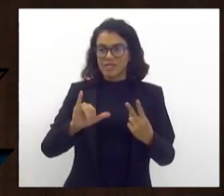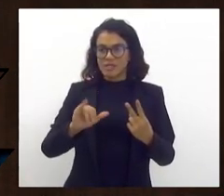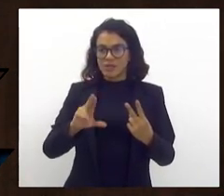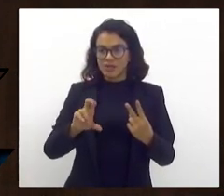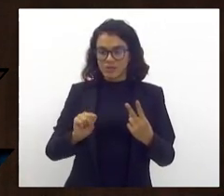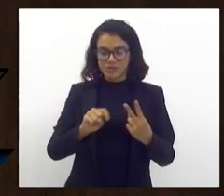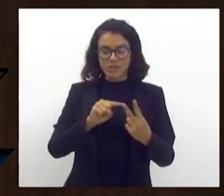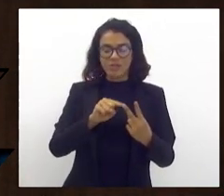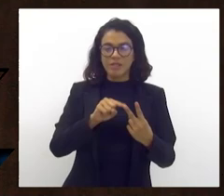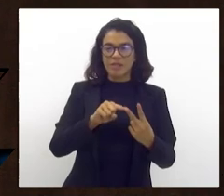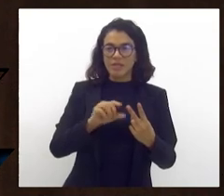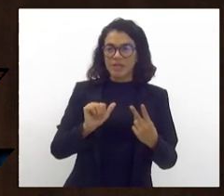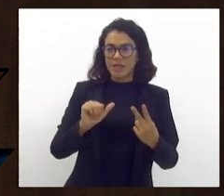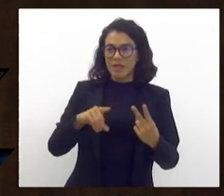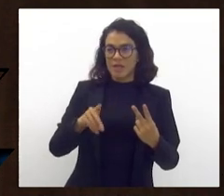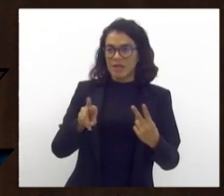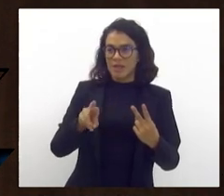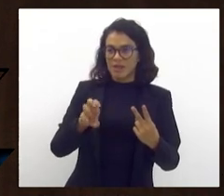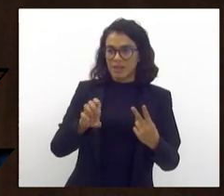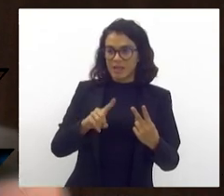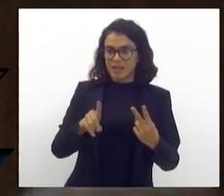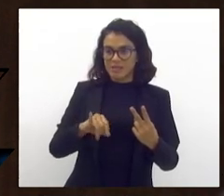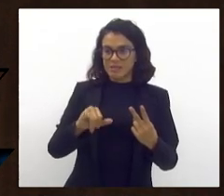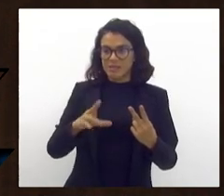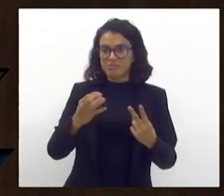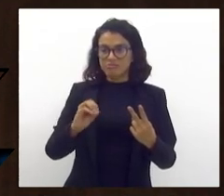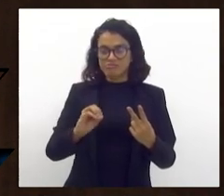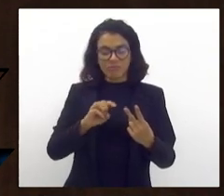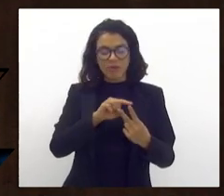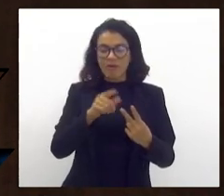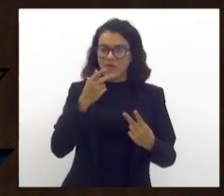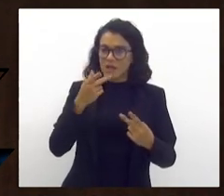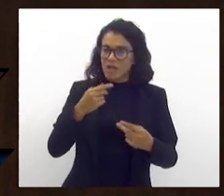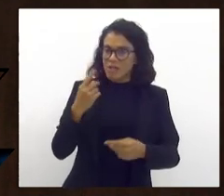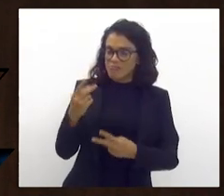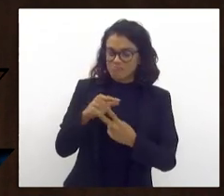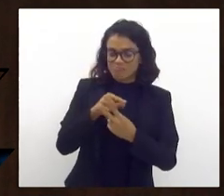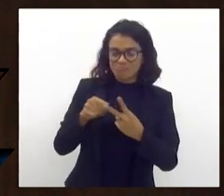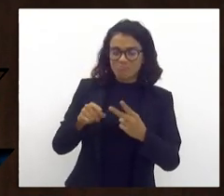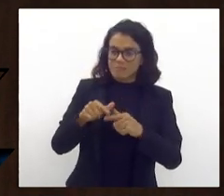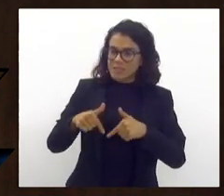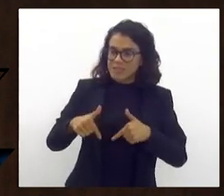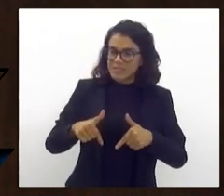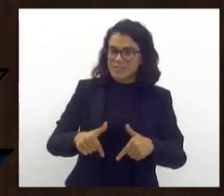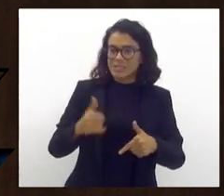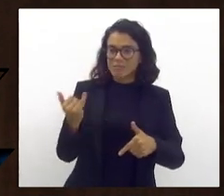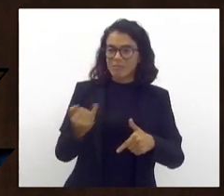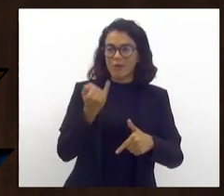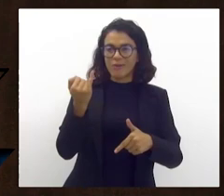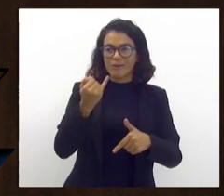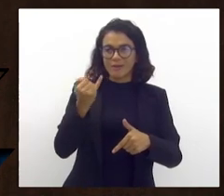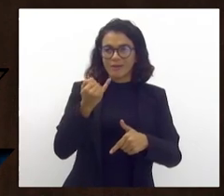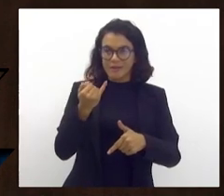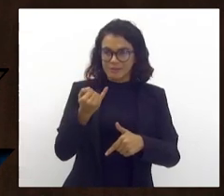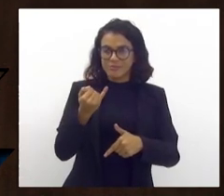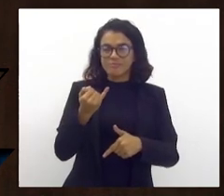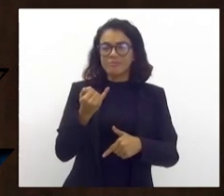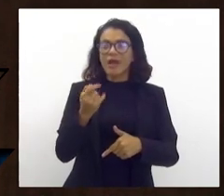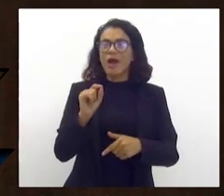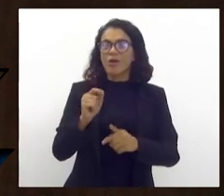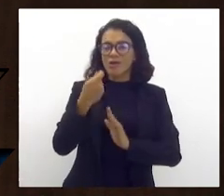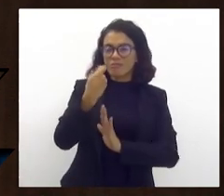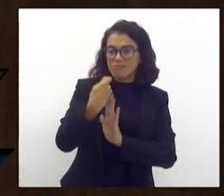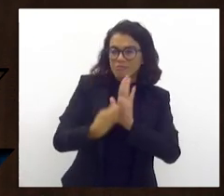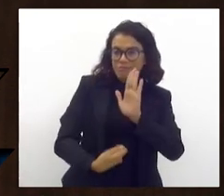Siciliano. Falar da importante iniciativa que Vossas Excelências tomaram ao